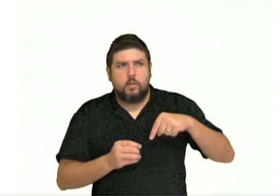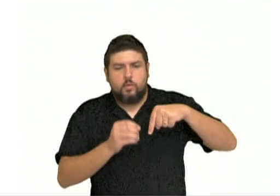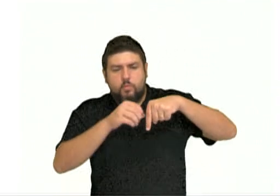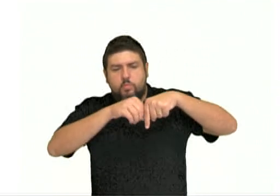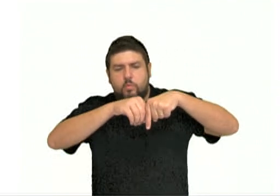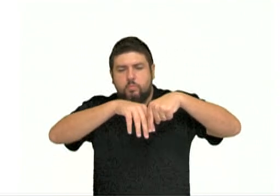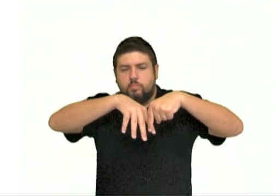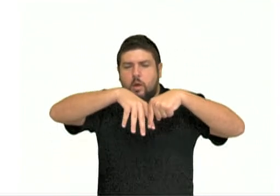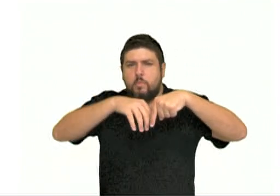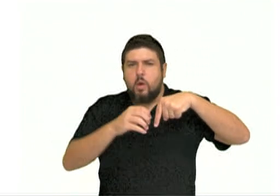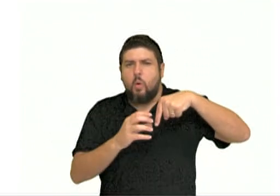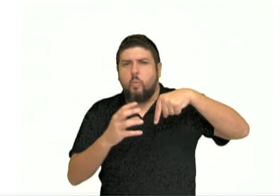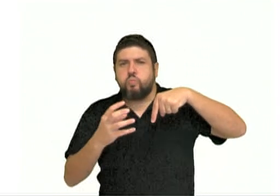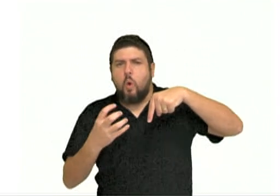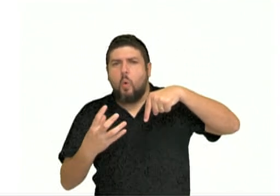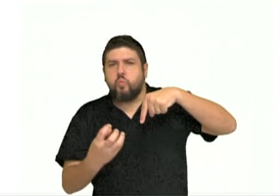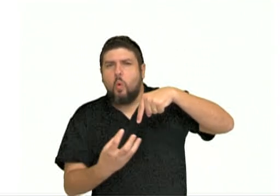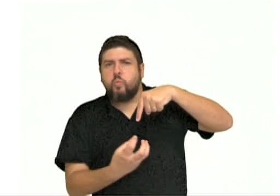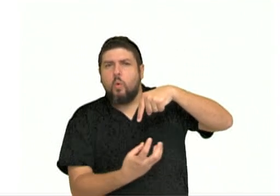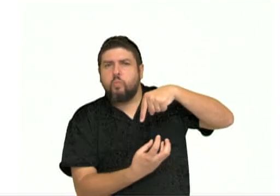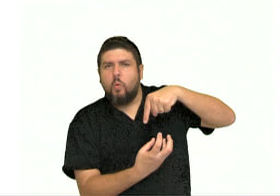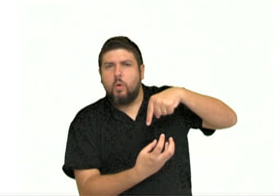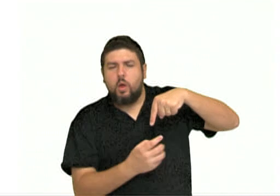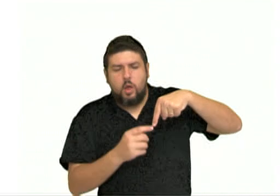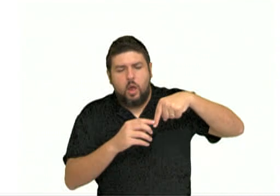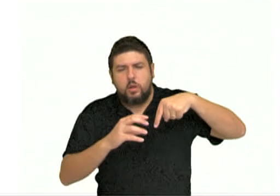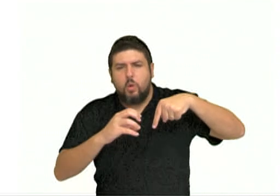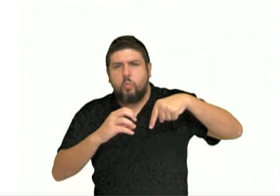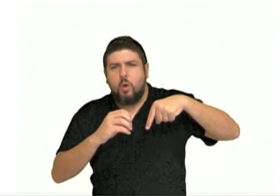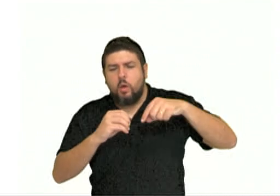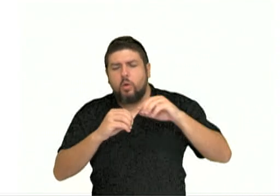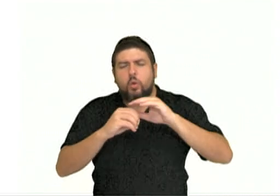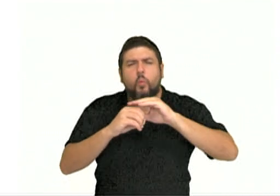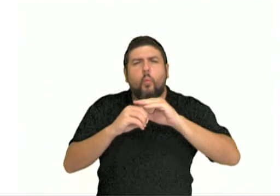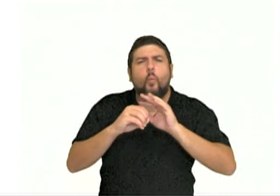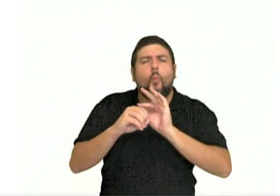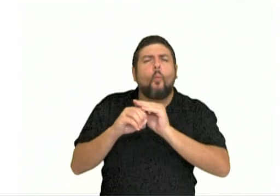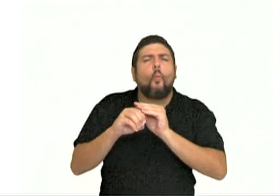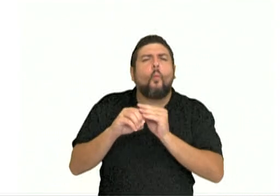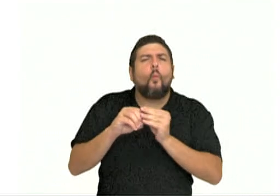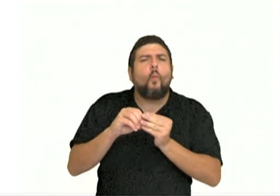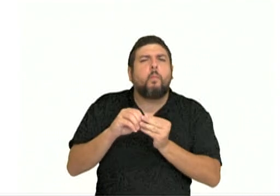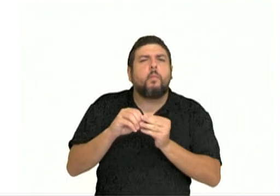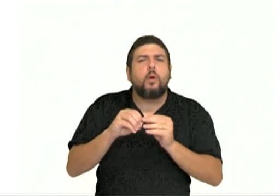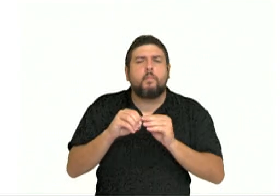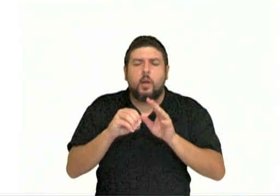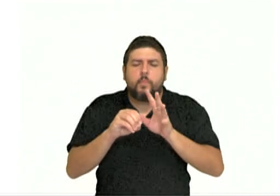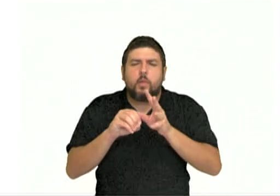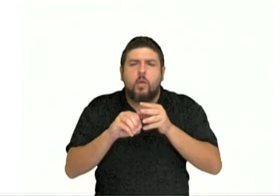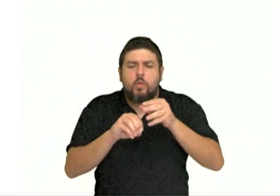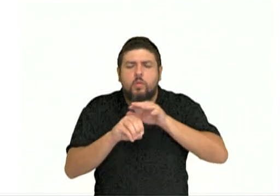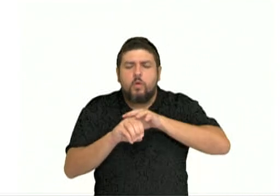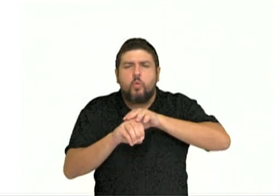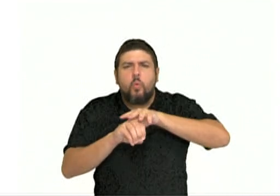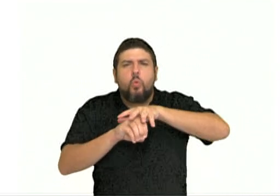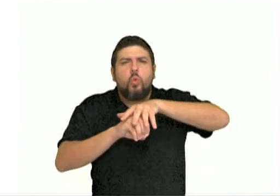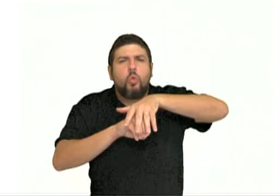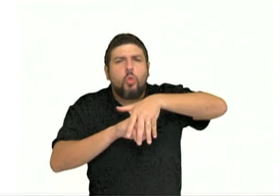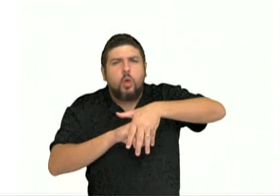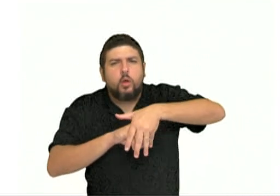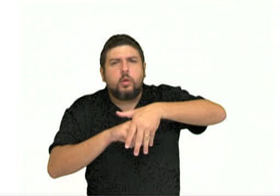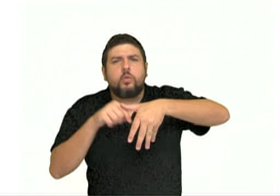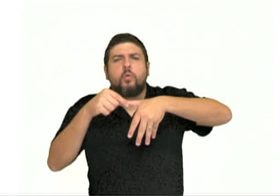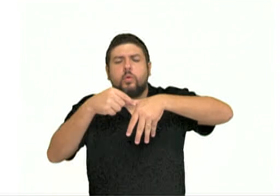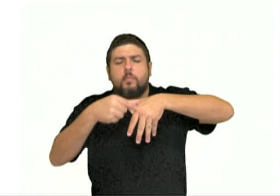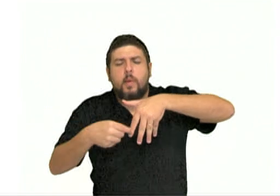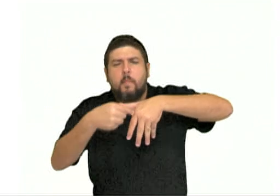facilitar. São pequenos sacos de paredes finas, recobertos por capilares sanguíneos, ou seja, muitos